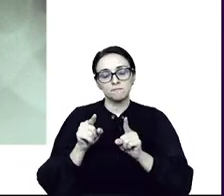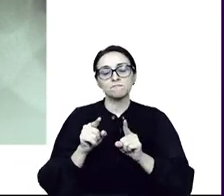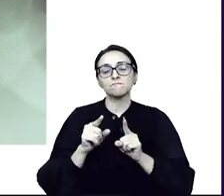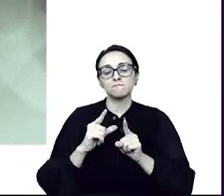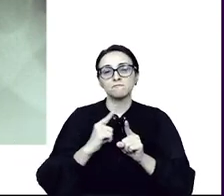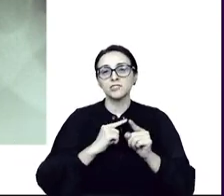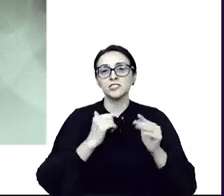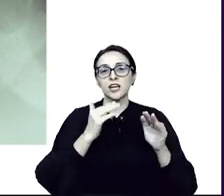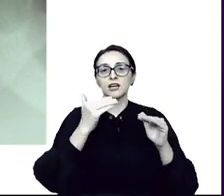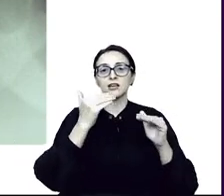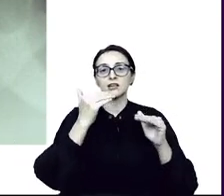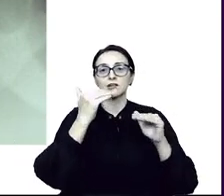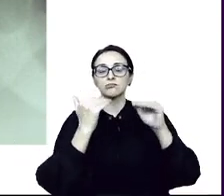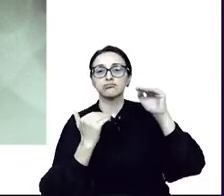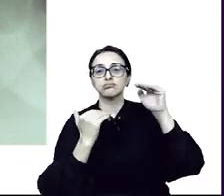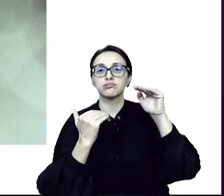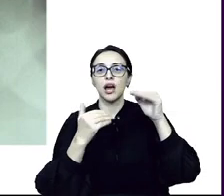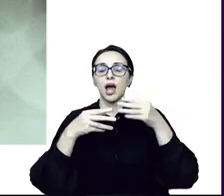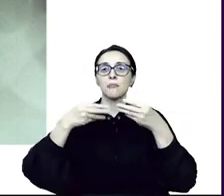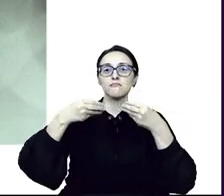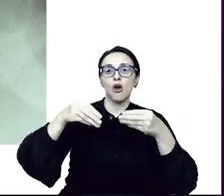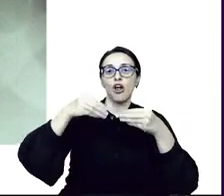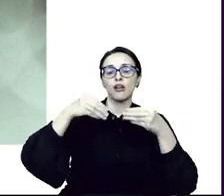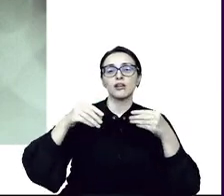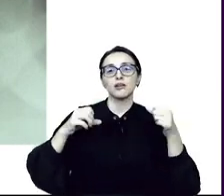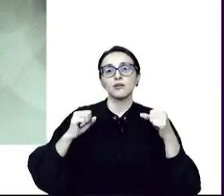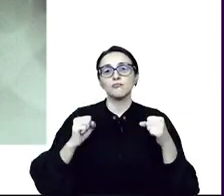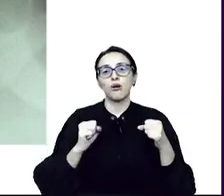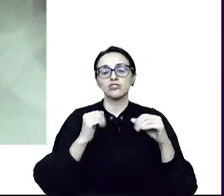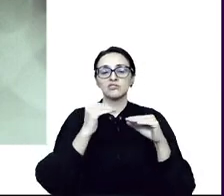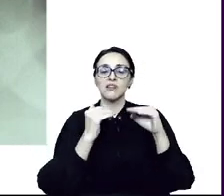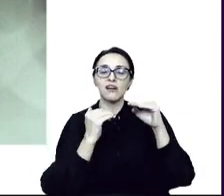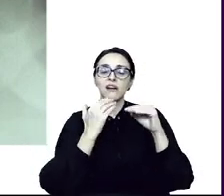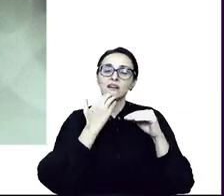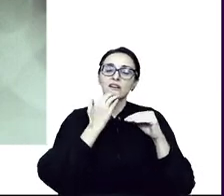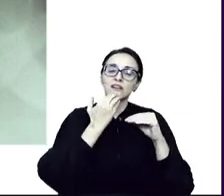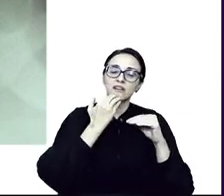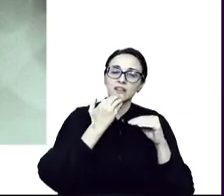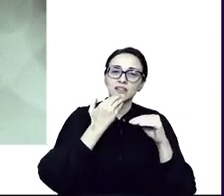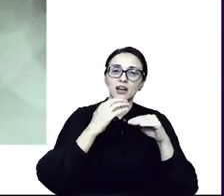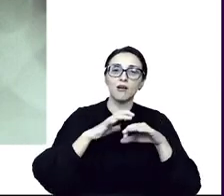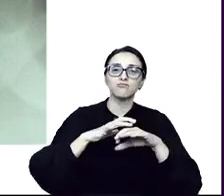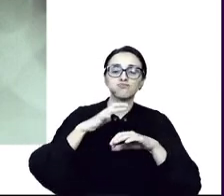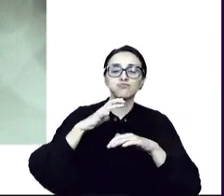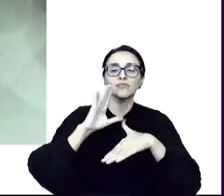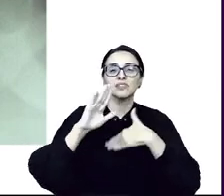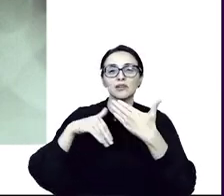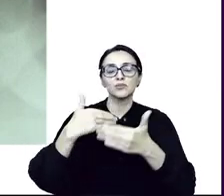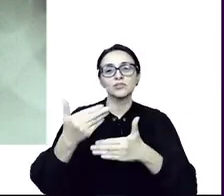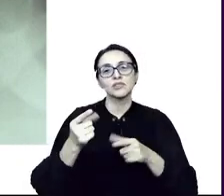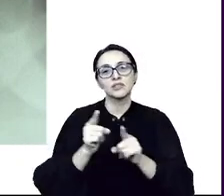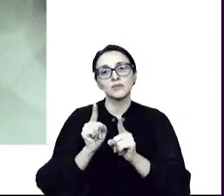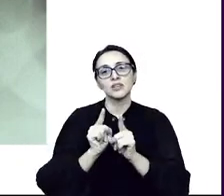um desequilíbrio das partes moles, você pode ter esse tipo de deformidade, né? Uma subluxação posterior, aí já faz um